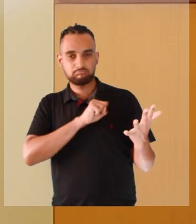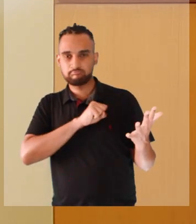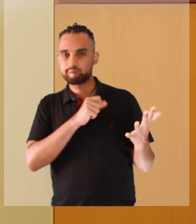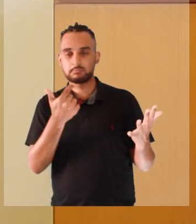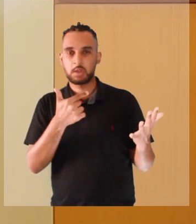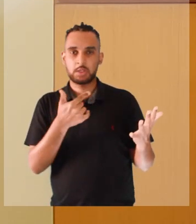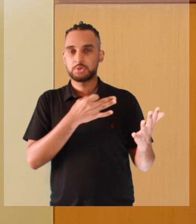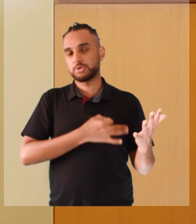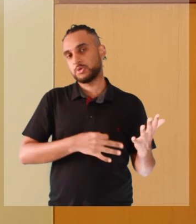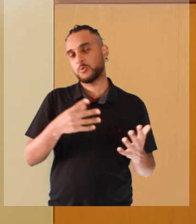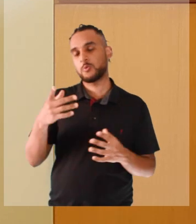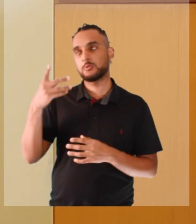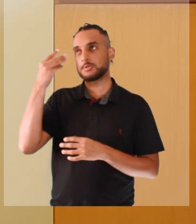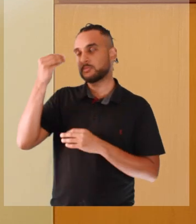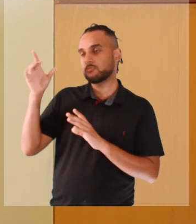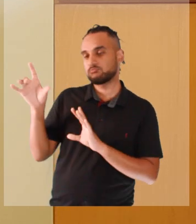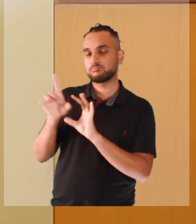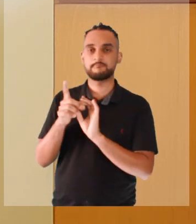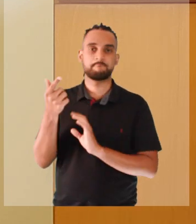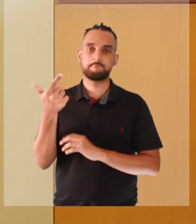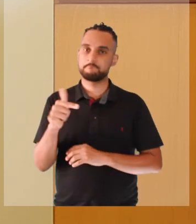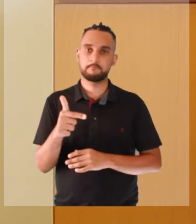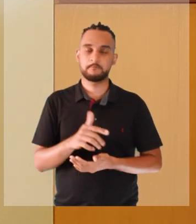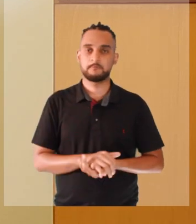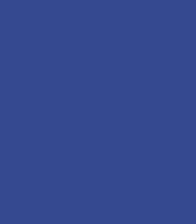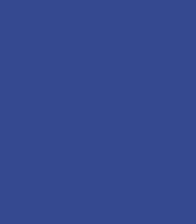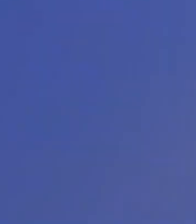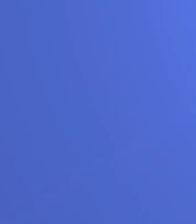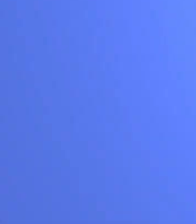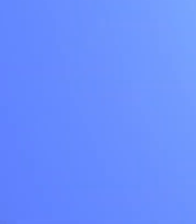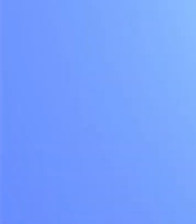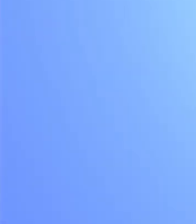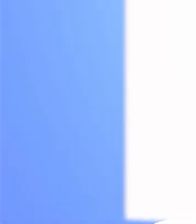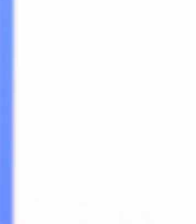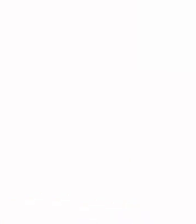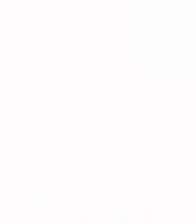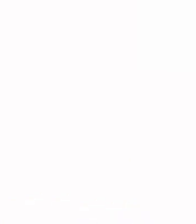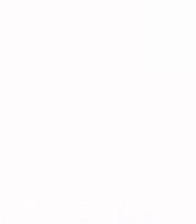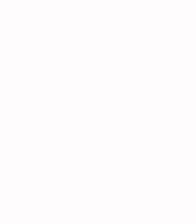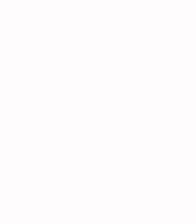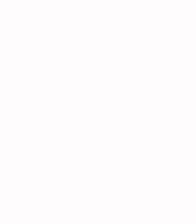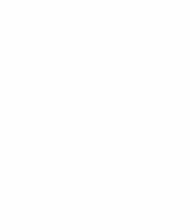não a pratica, não é digno de mim.